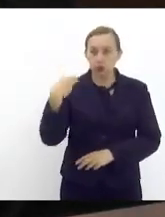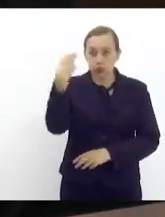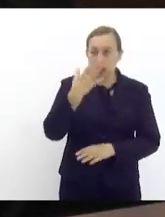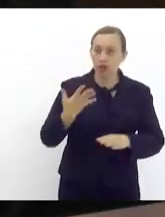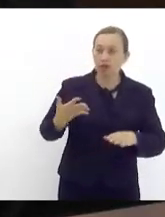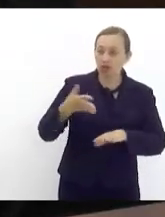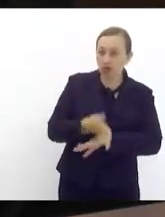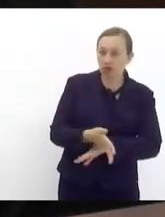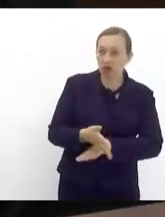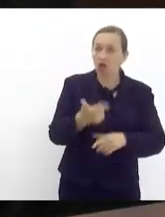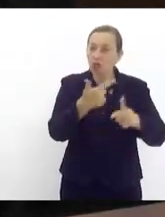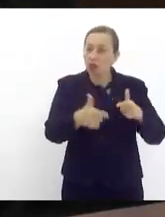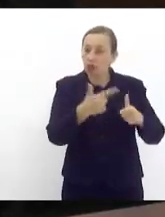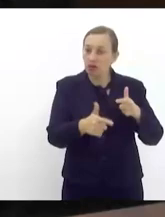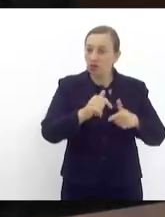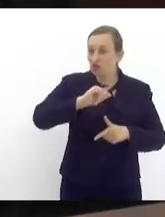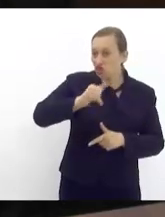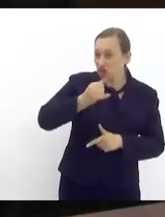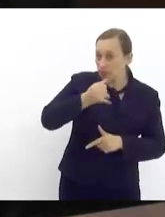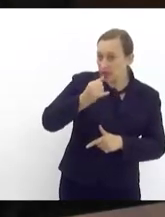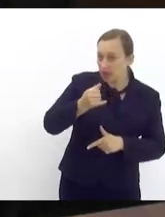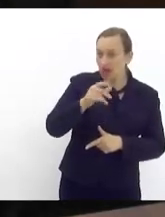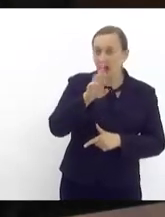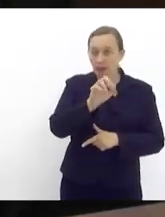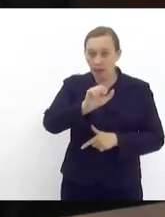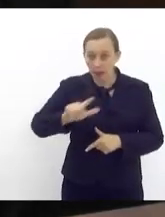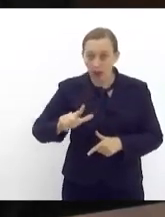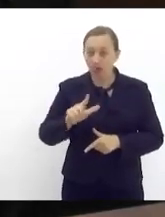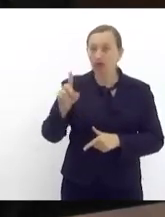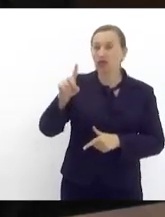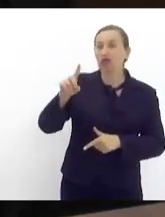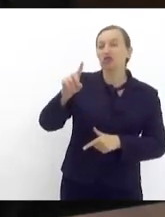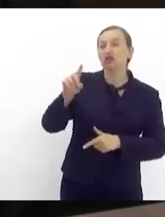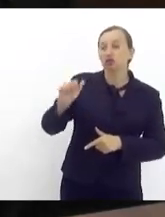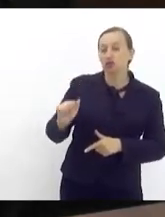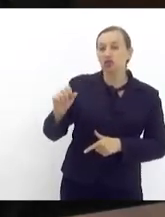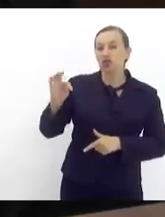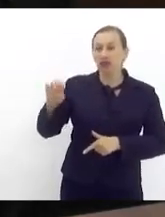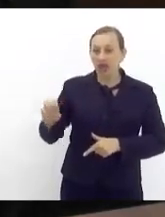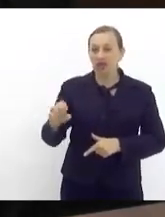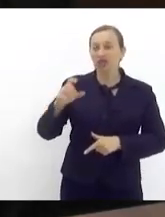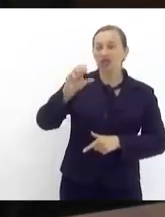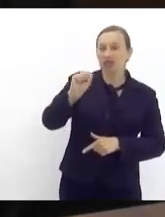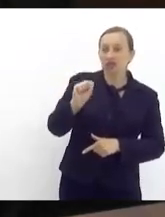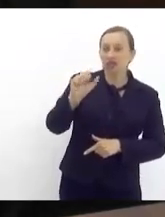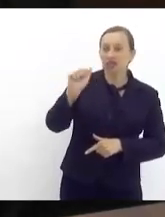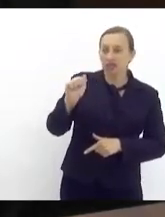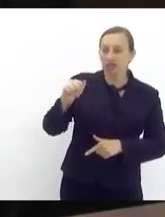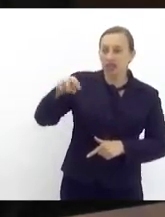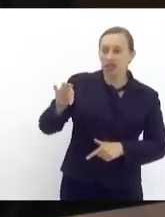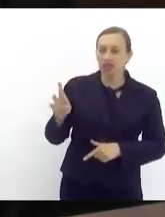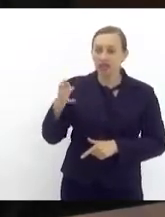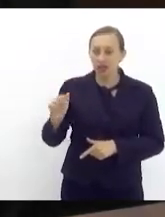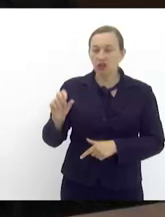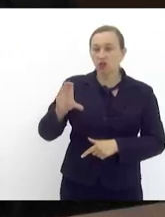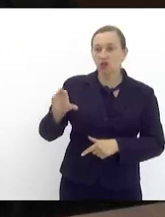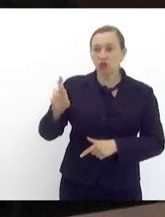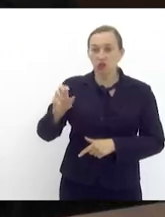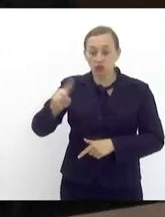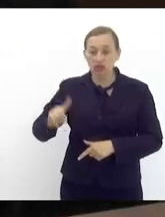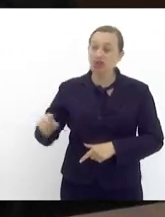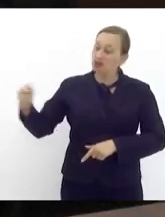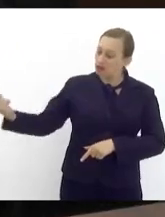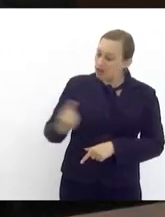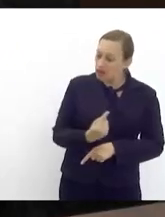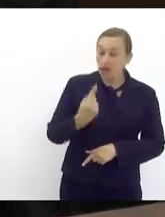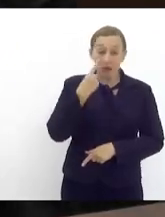tem problema no ramal de Japeri, hoje tem problema no ramal da Zona Oeste, lá de Santa Cruz. Mas vieram aqui para poder participar e ver